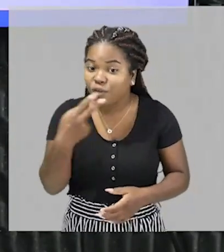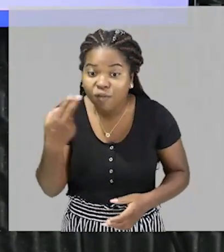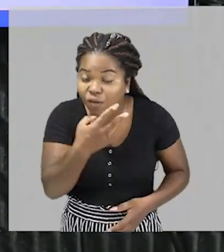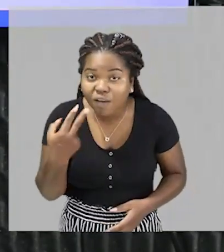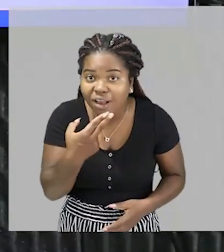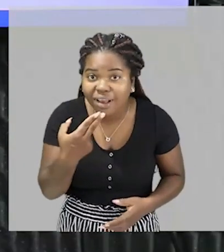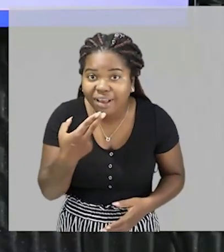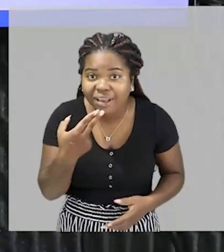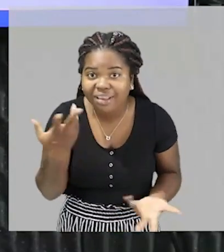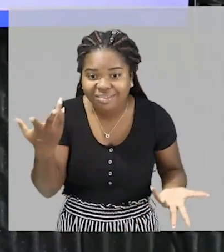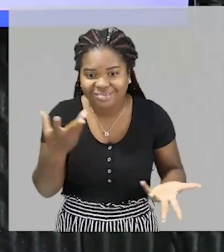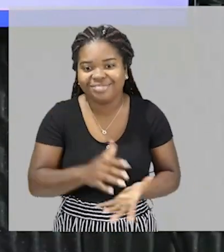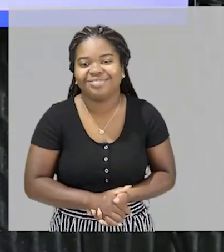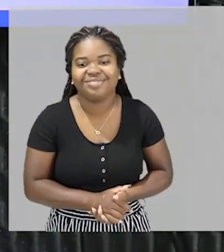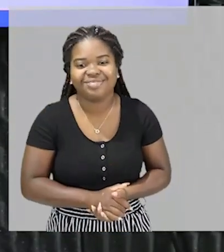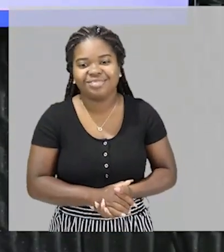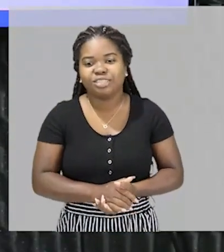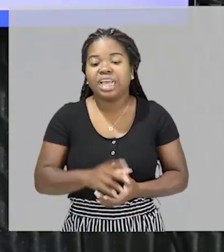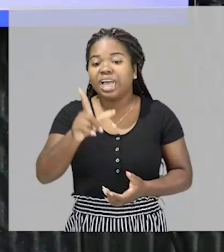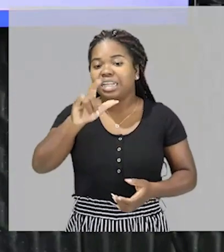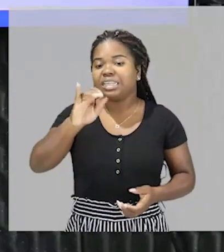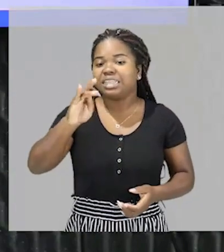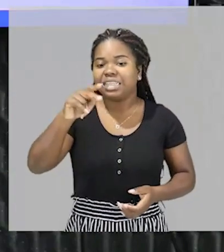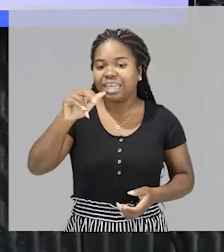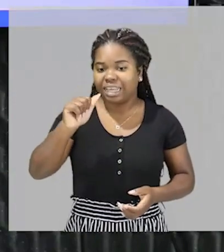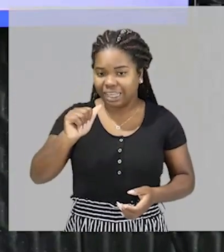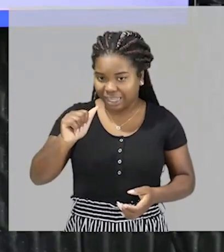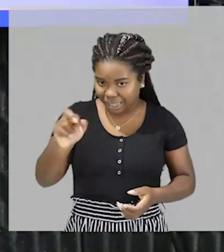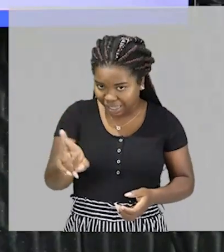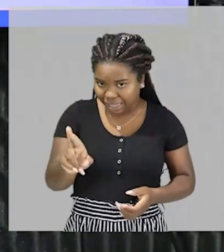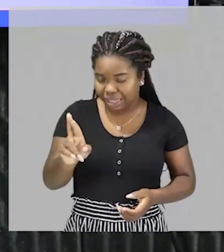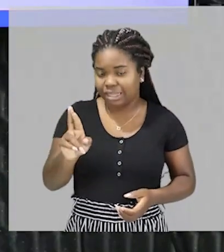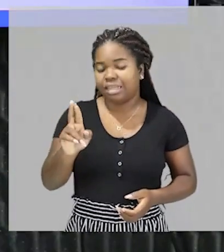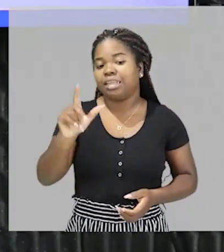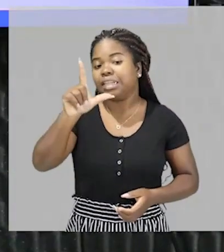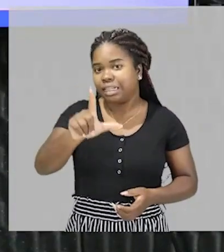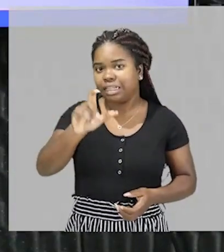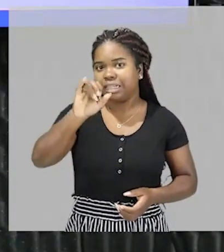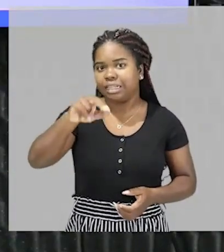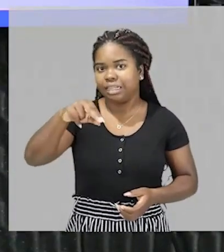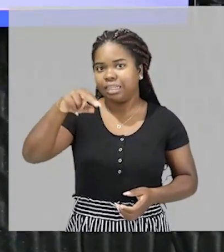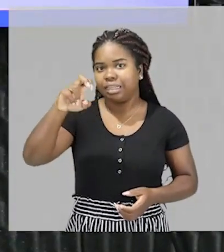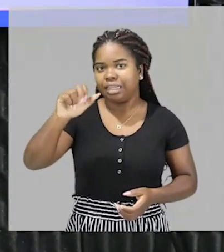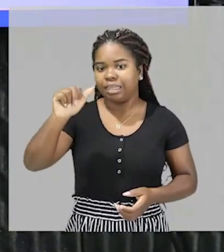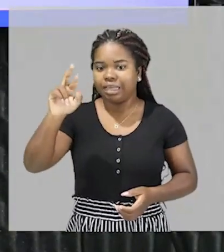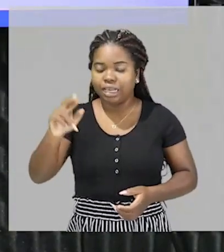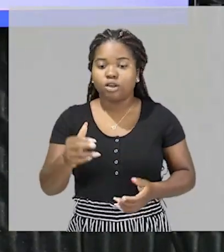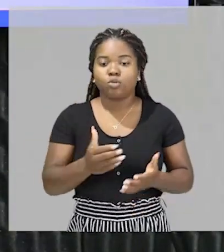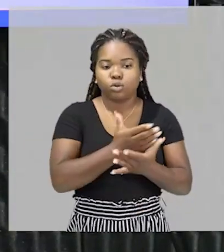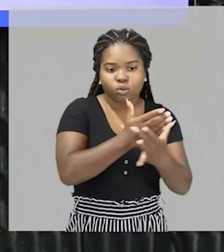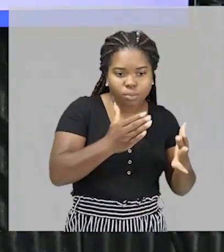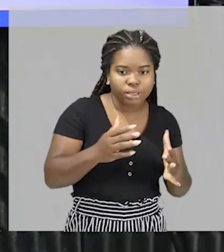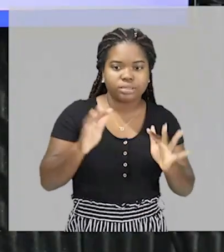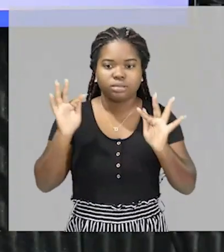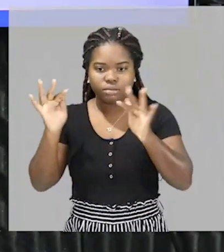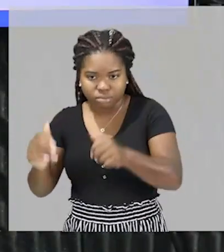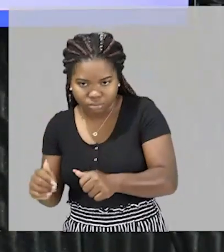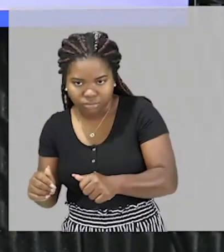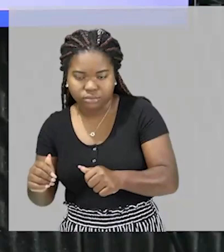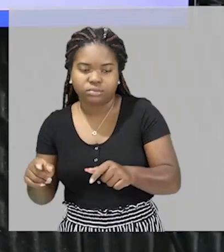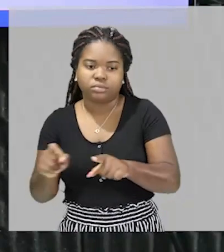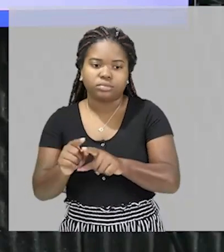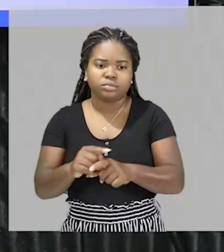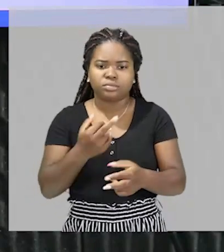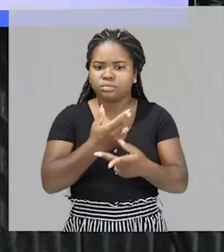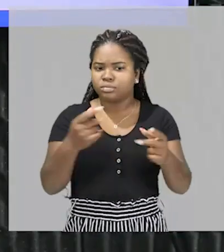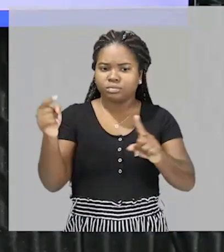história. A narrativa linear é aquela onde você normalmente coloca início, meio e fim. Ele utiliza uma série de elementos como